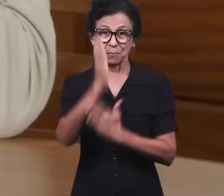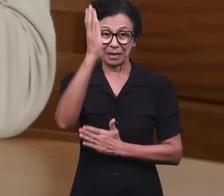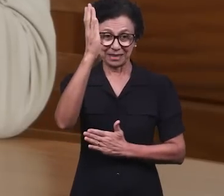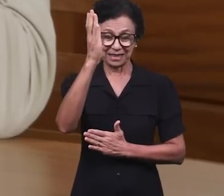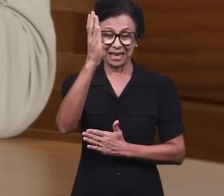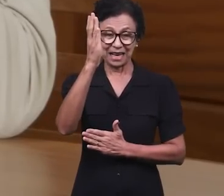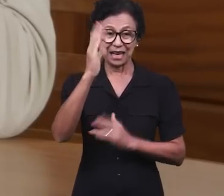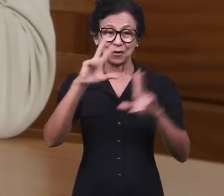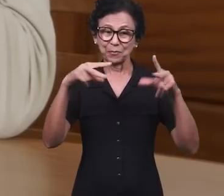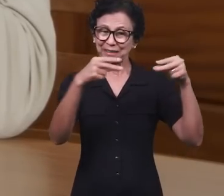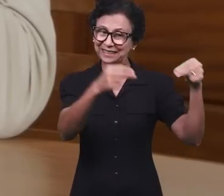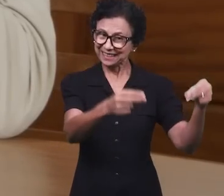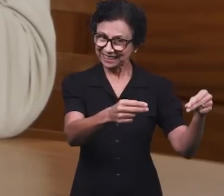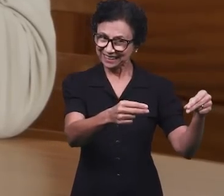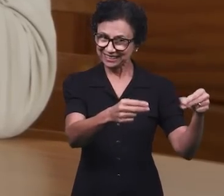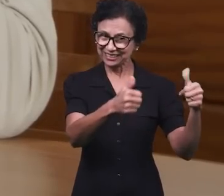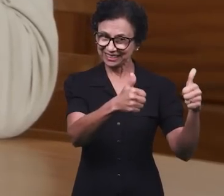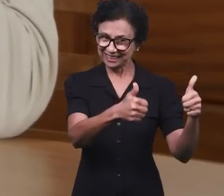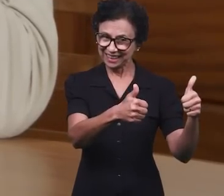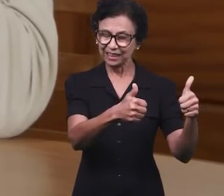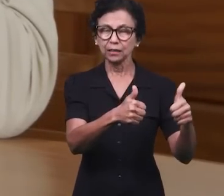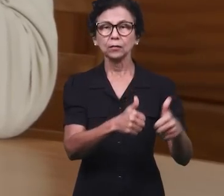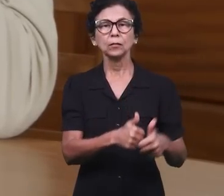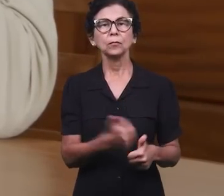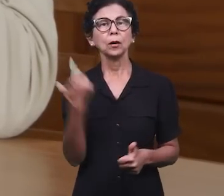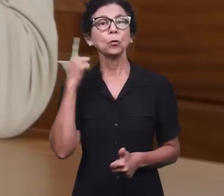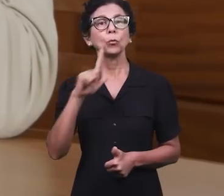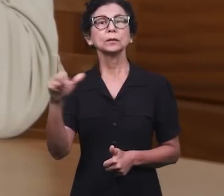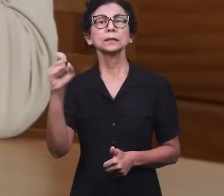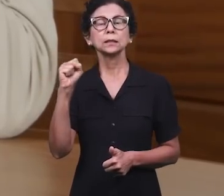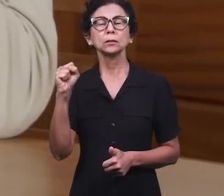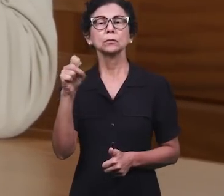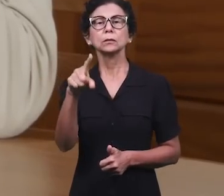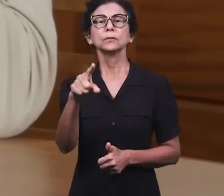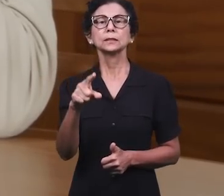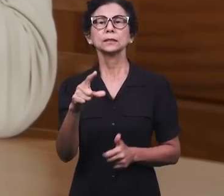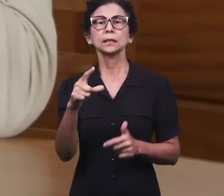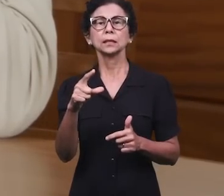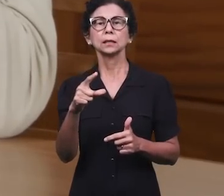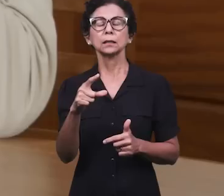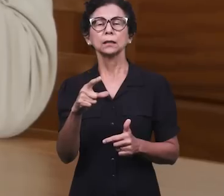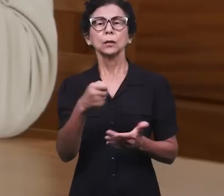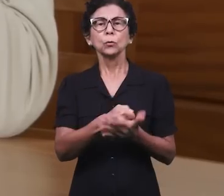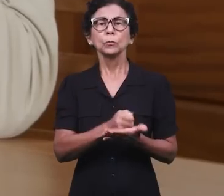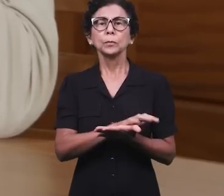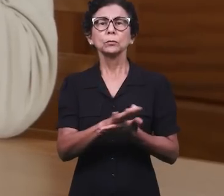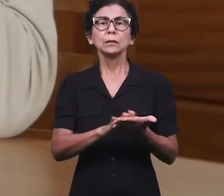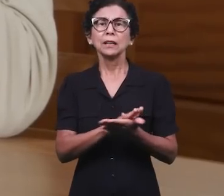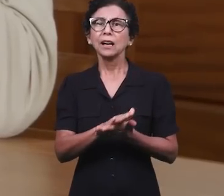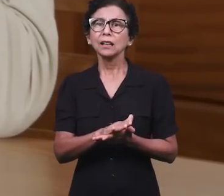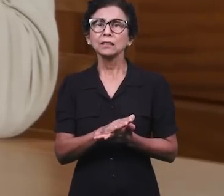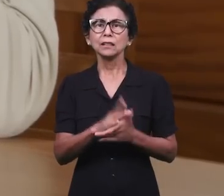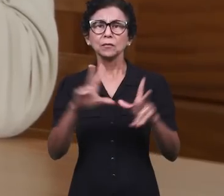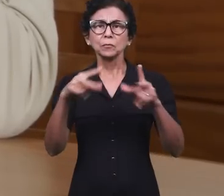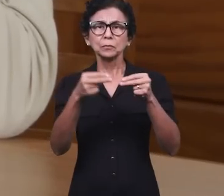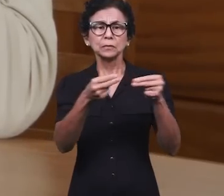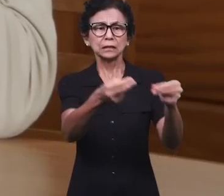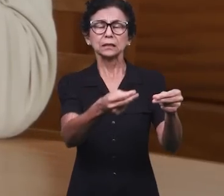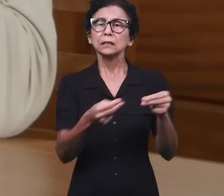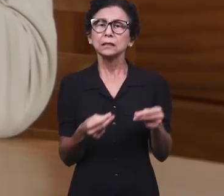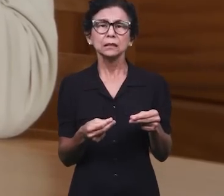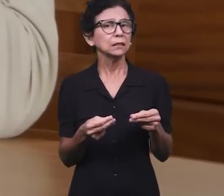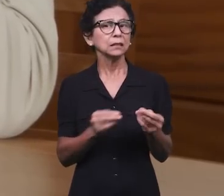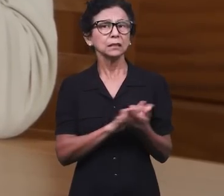direto da escola, eu vou te dar um presente tal. Aí ele fez tudo certinho, você não deu presente coisa nenhuma. Você promete um monte de coisa e não cumpre